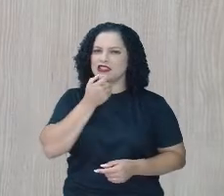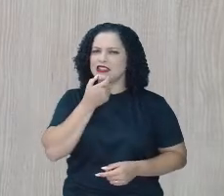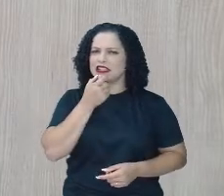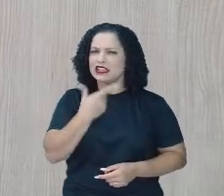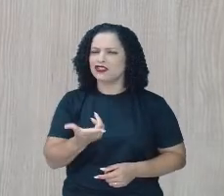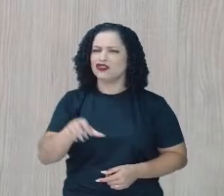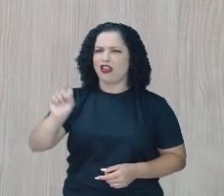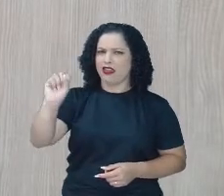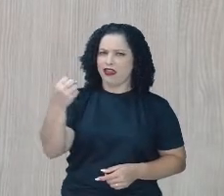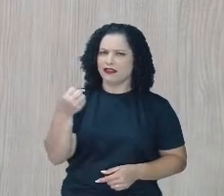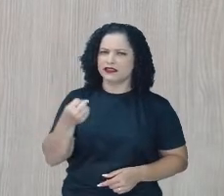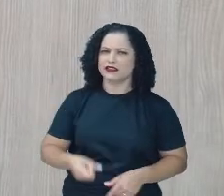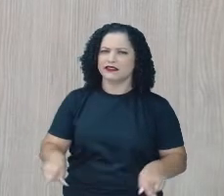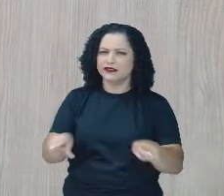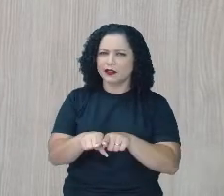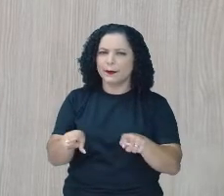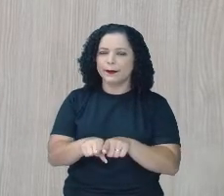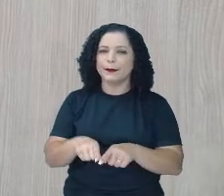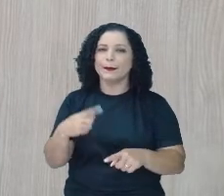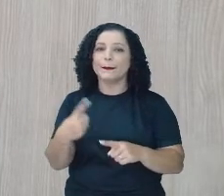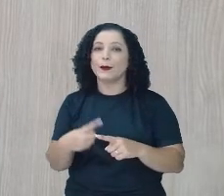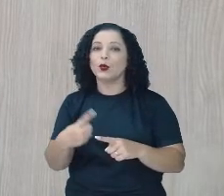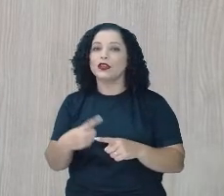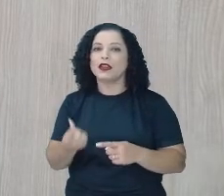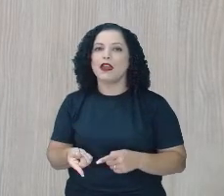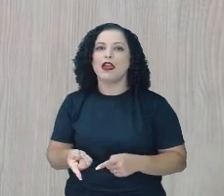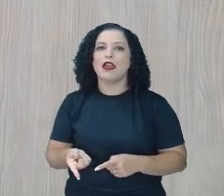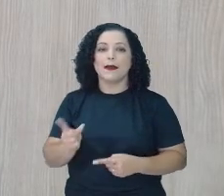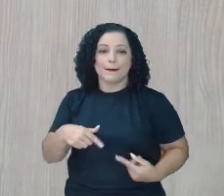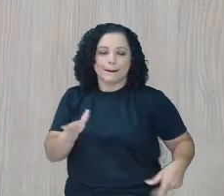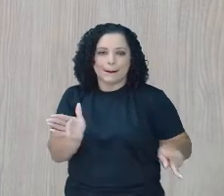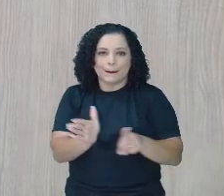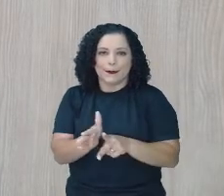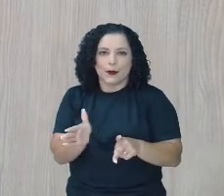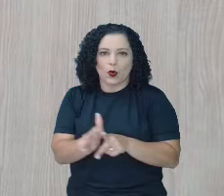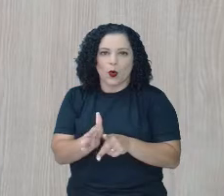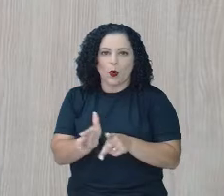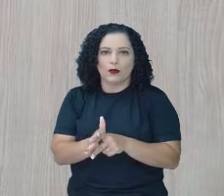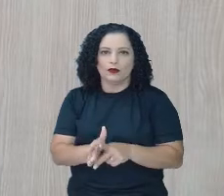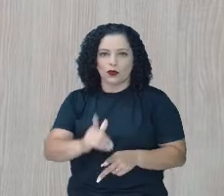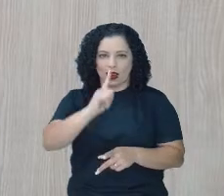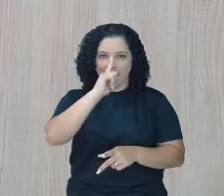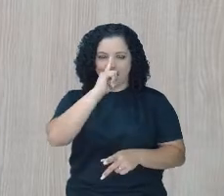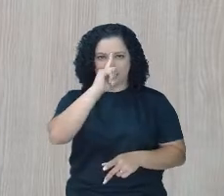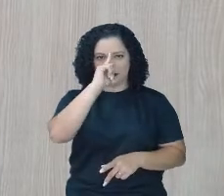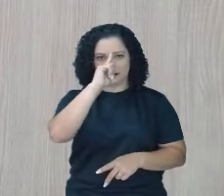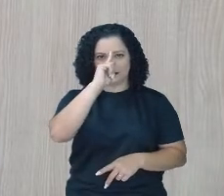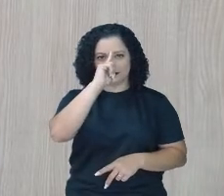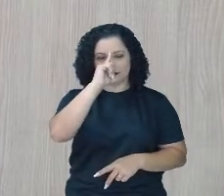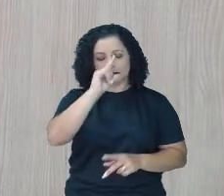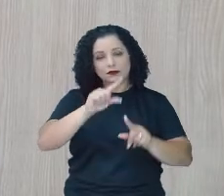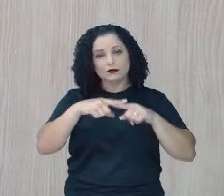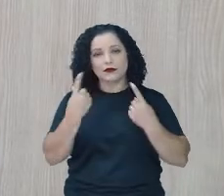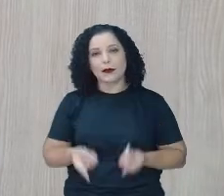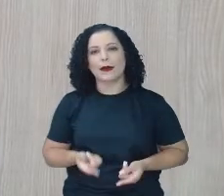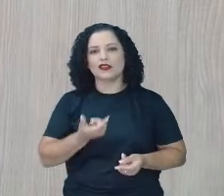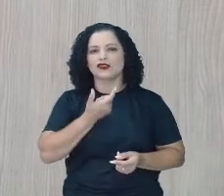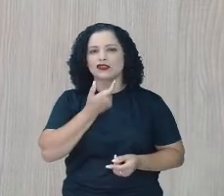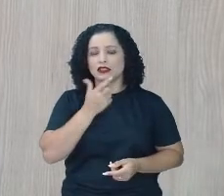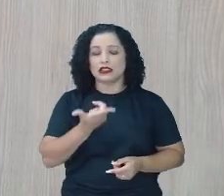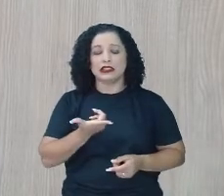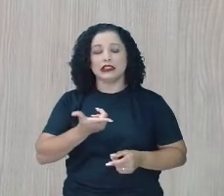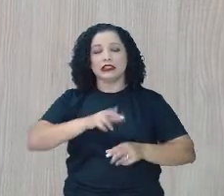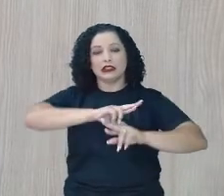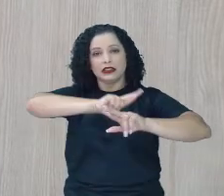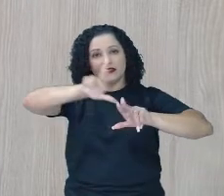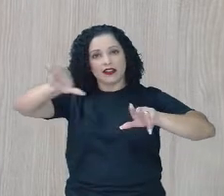meio que uma consequência da raiz latina, esses dois idiomas. Né? Mas, em outros idiomas, o plural é